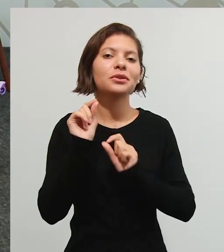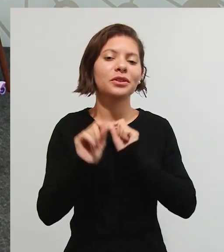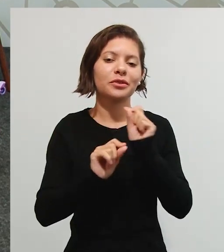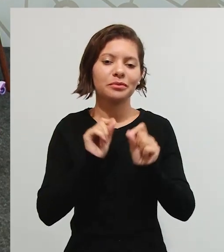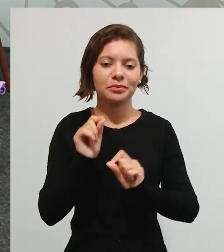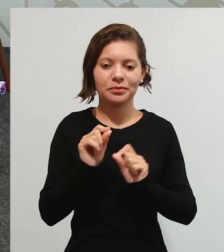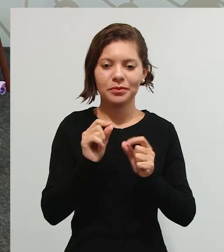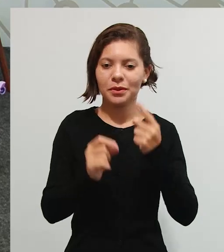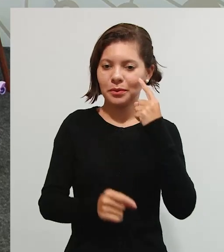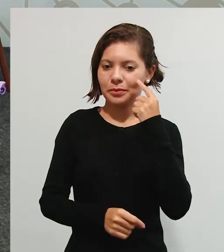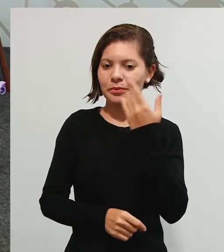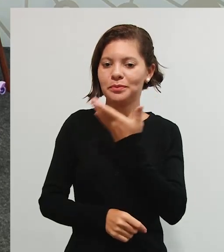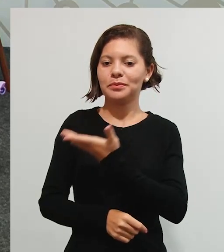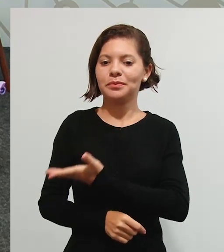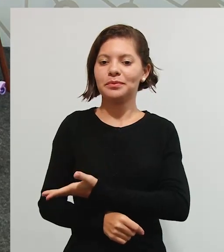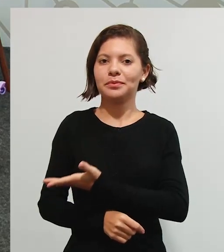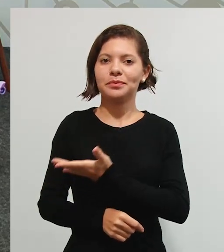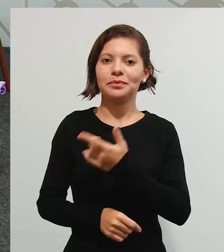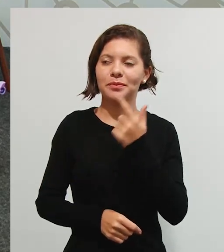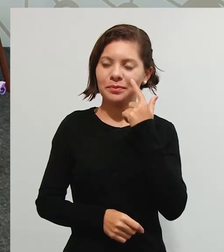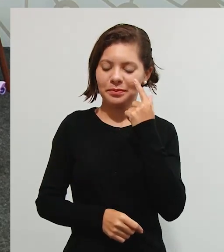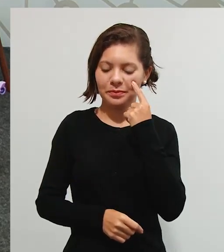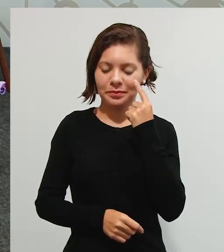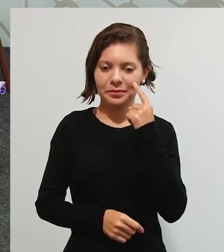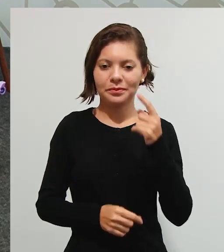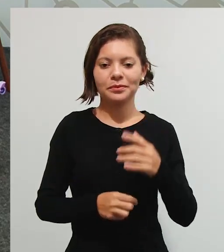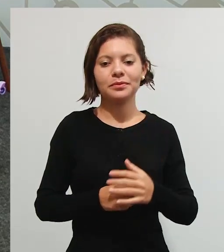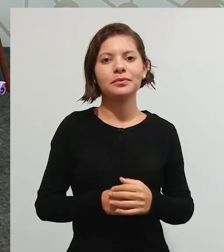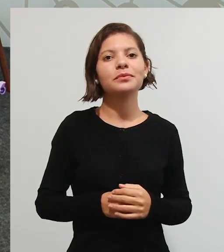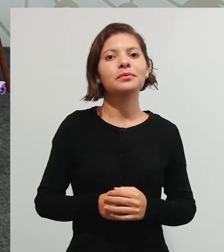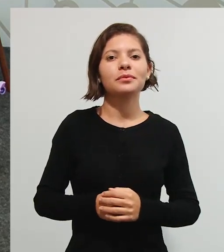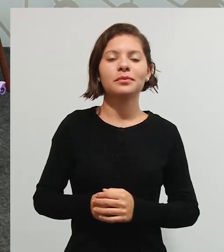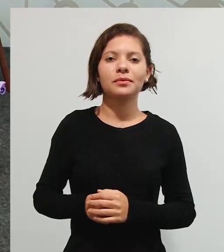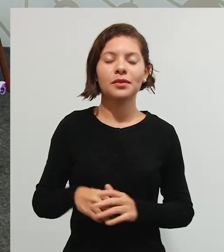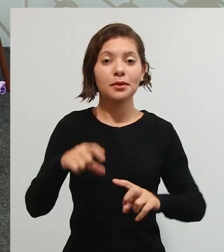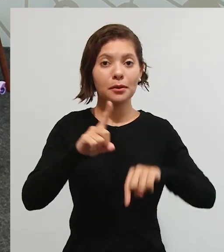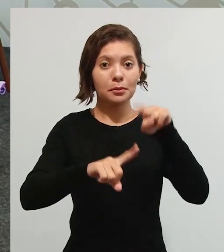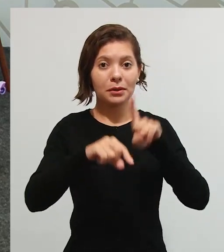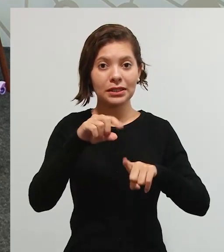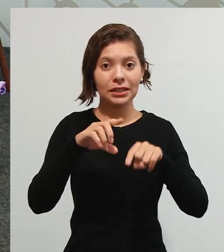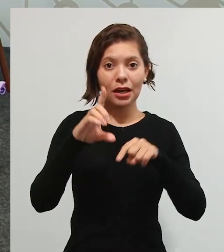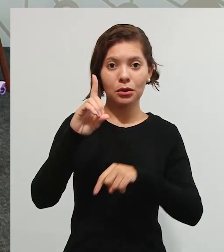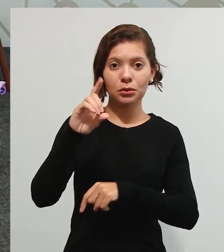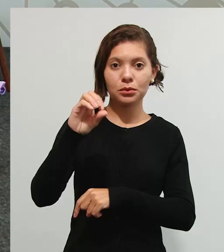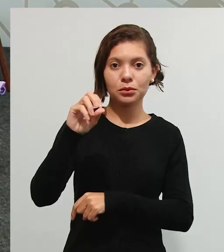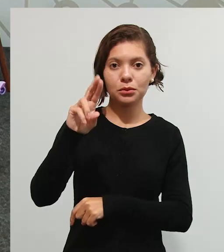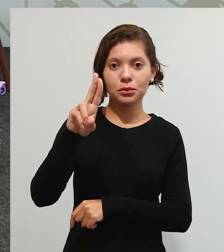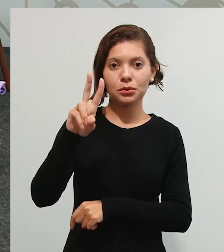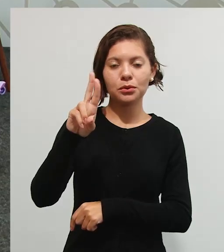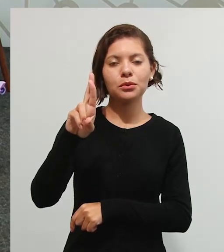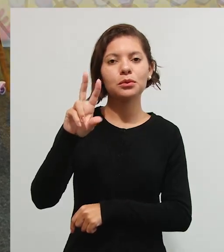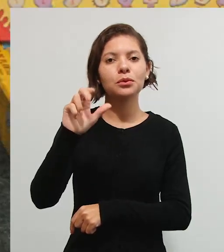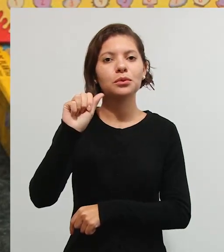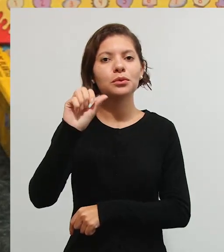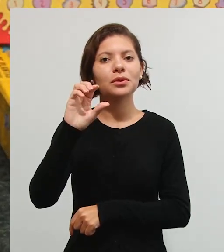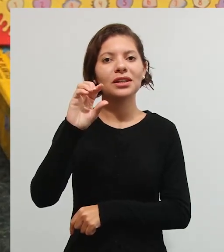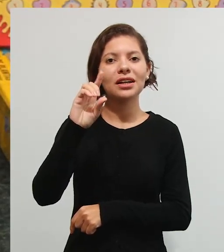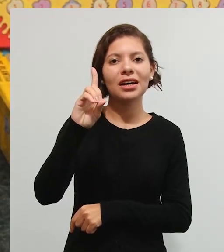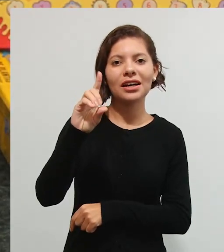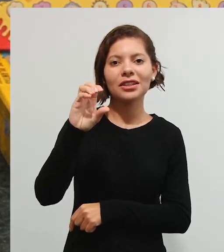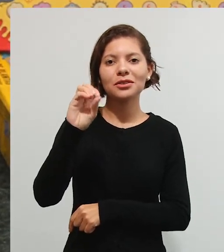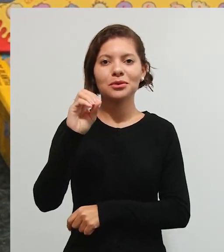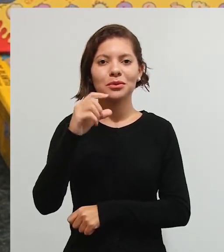material dourado. Olha só, o material dourado, ele é fabuloso. Nossa,